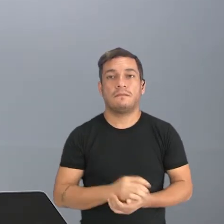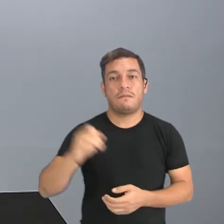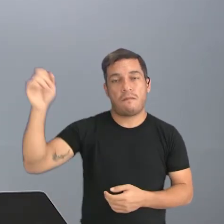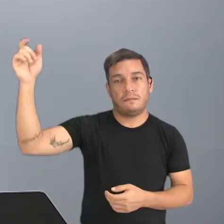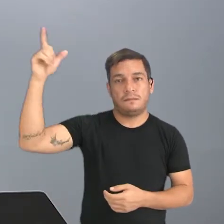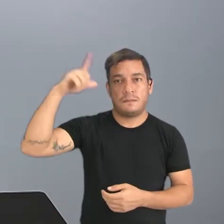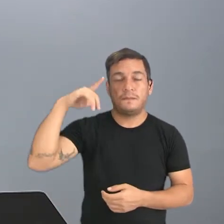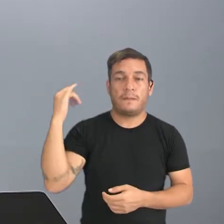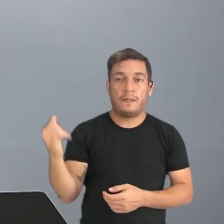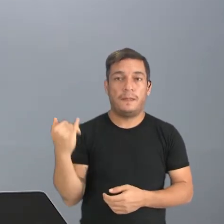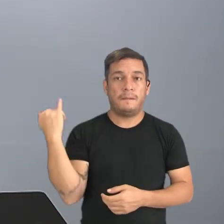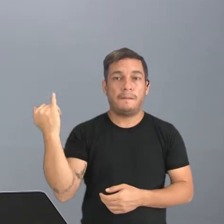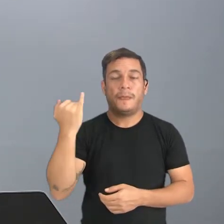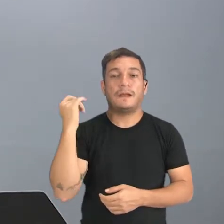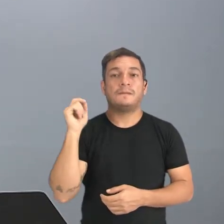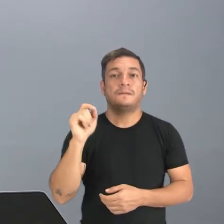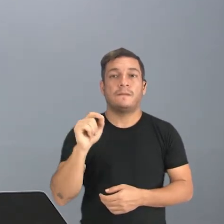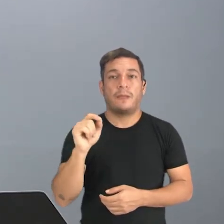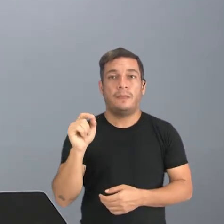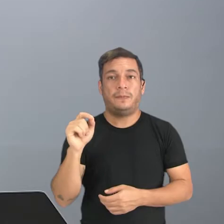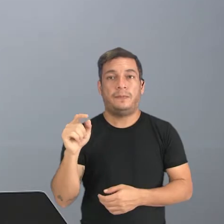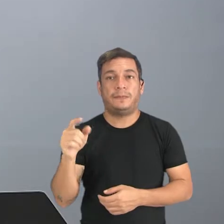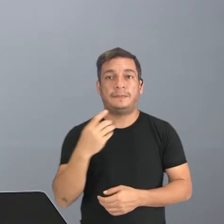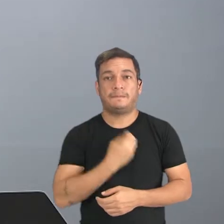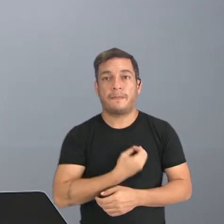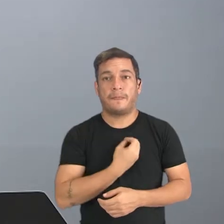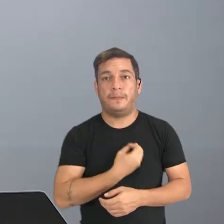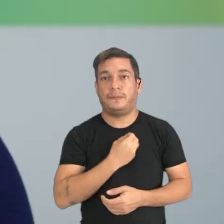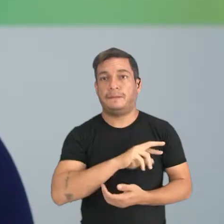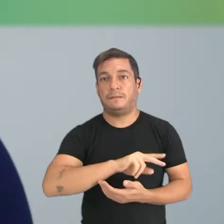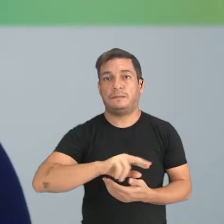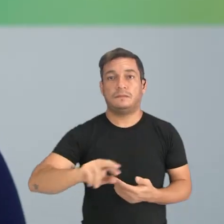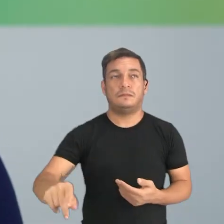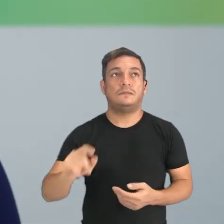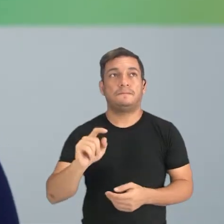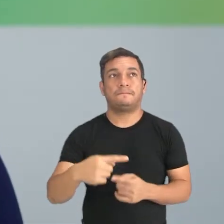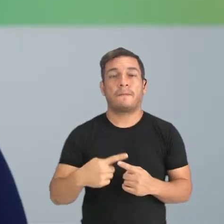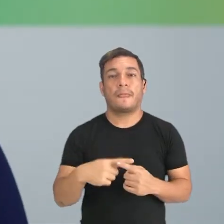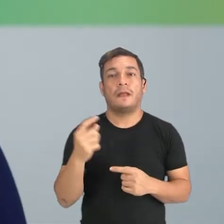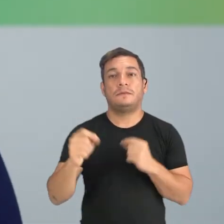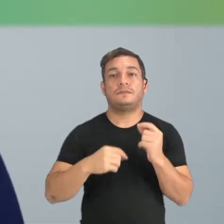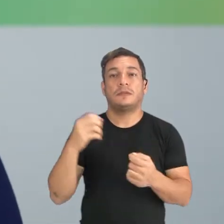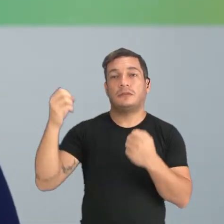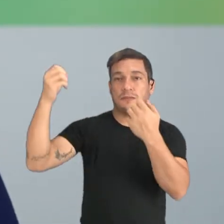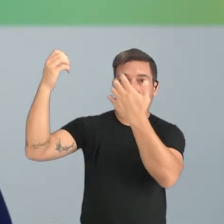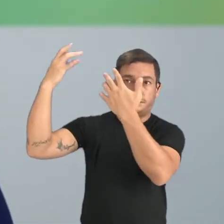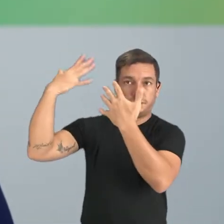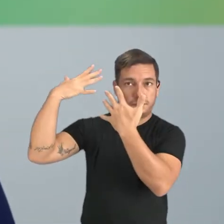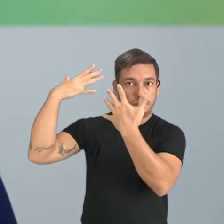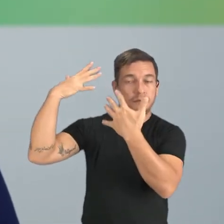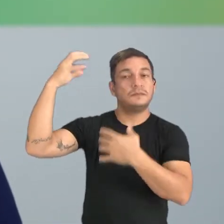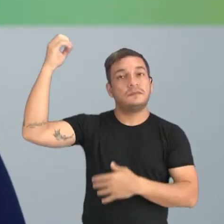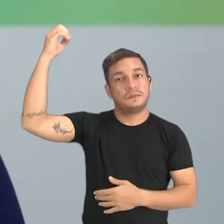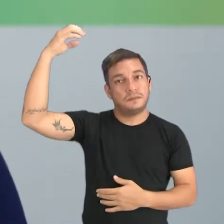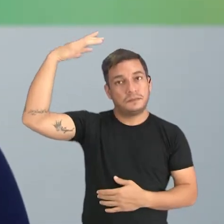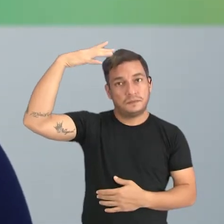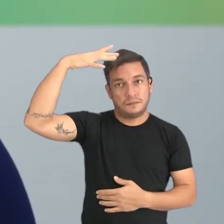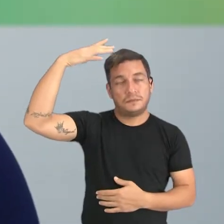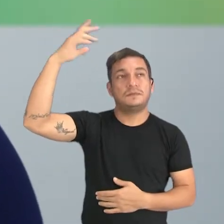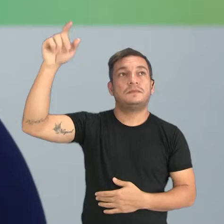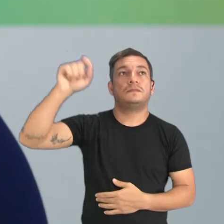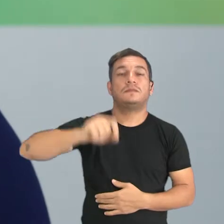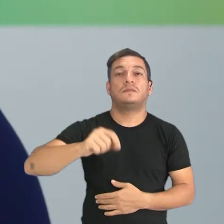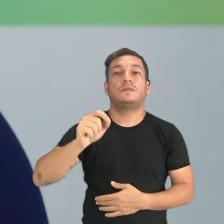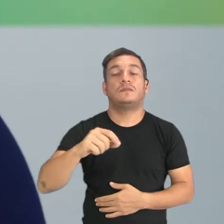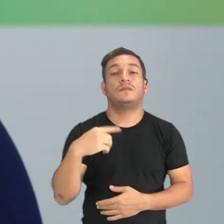é de fundamental importância para os seres vivos porque ele nos fornece luz. E essa